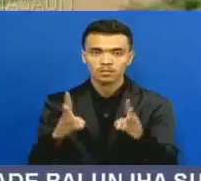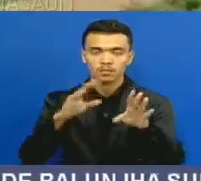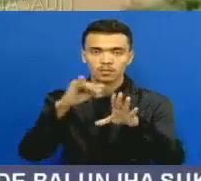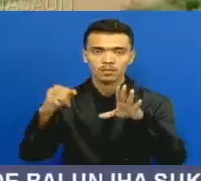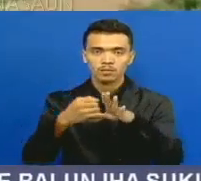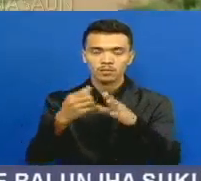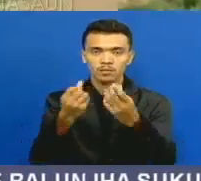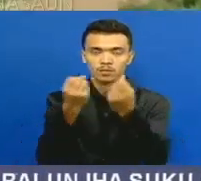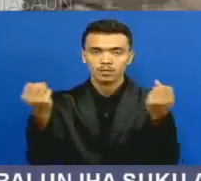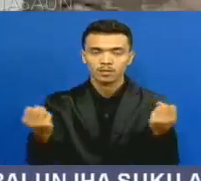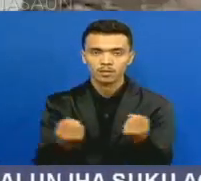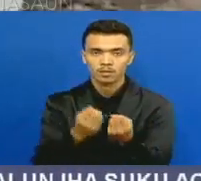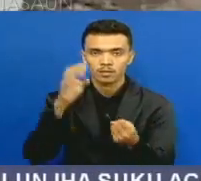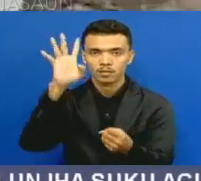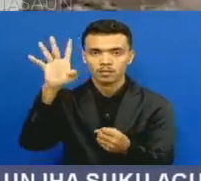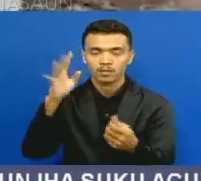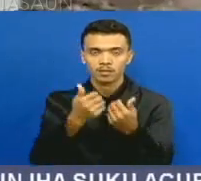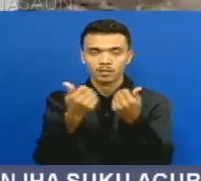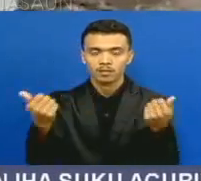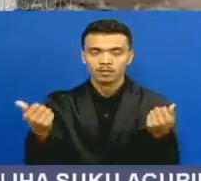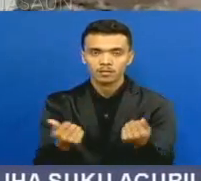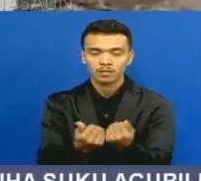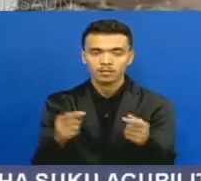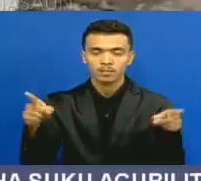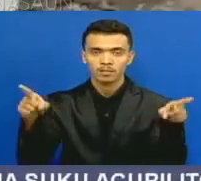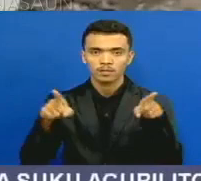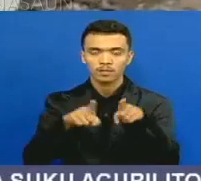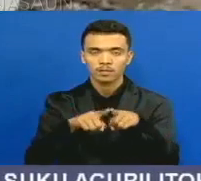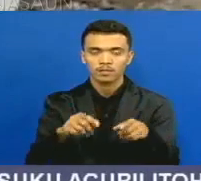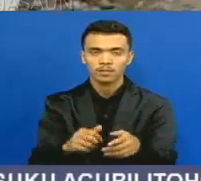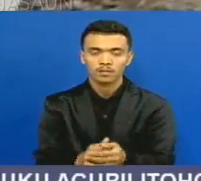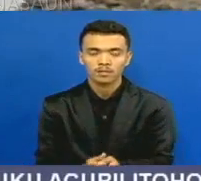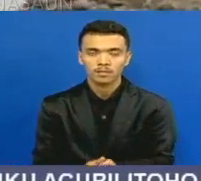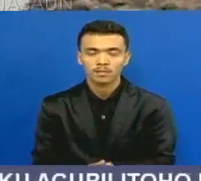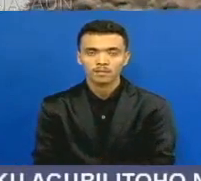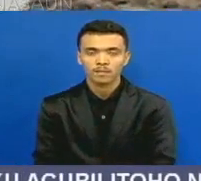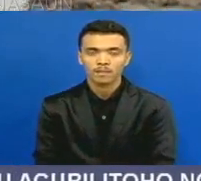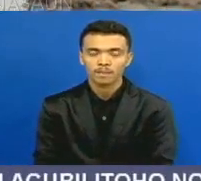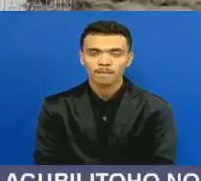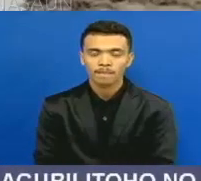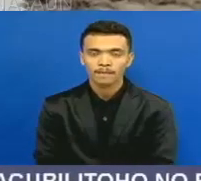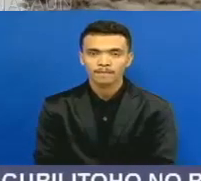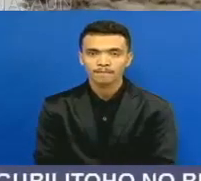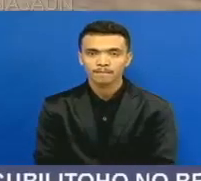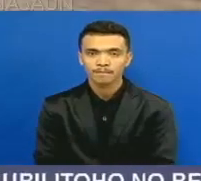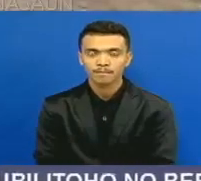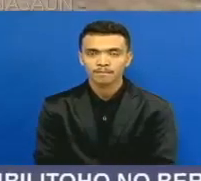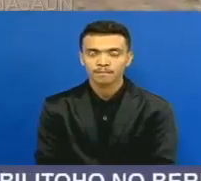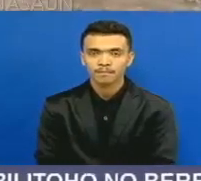husi aldeia hat, husi suku tirilolo, makahanesan, kaisidu, parlamento, oso